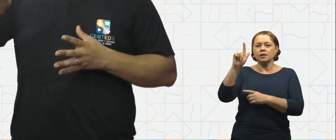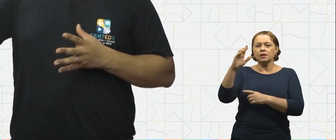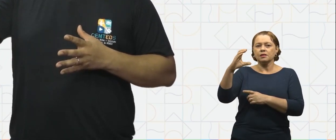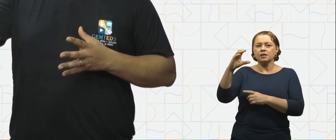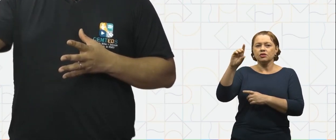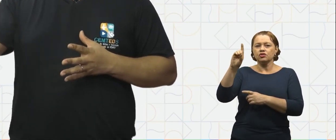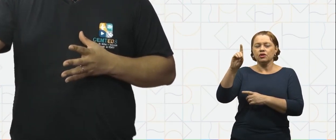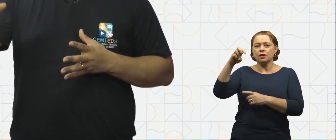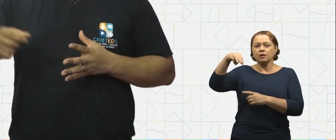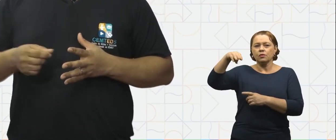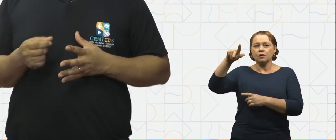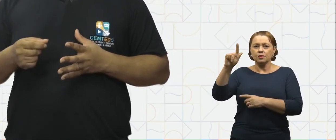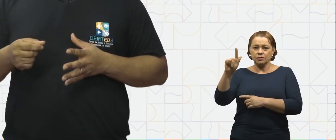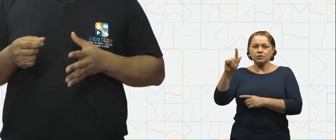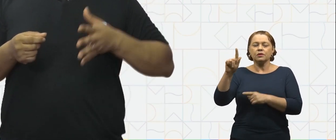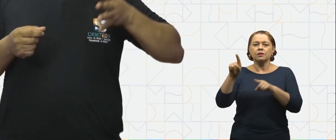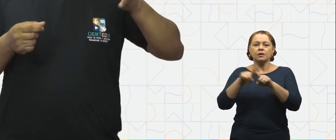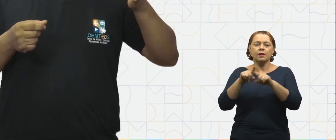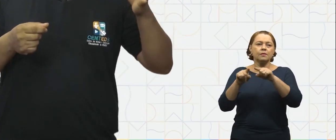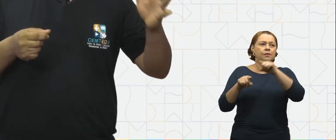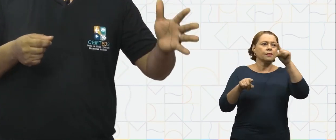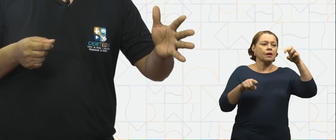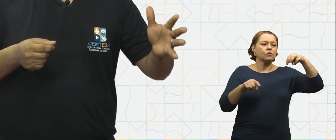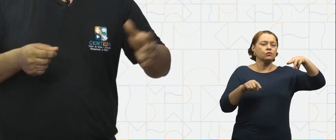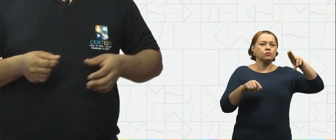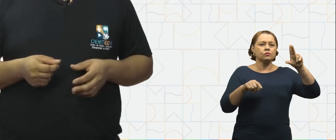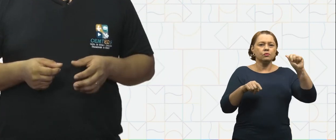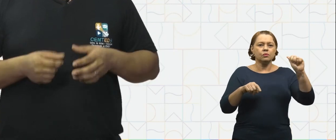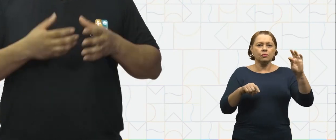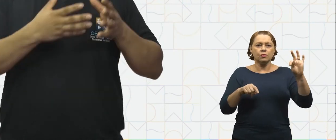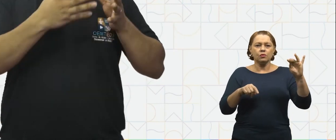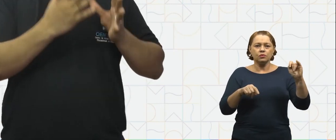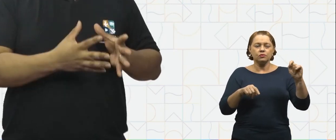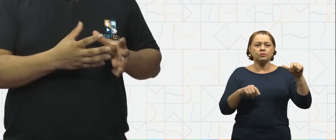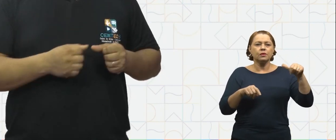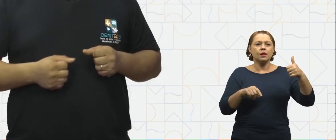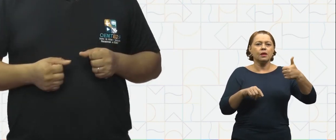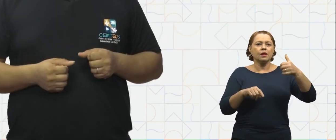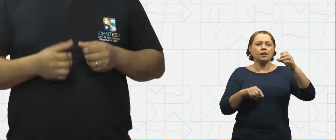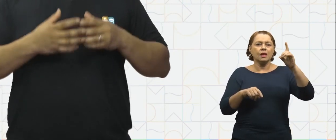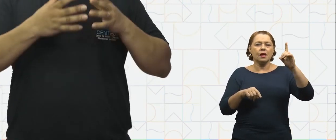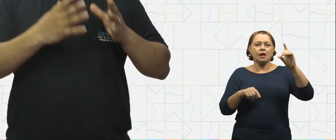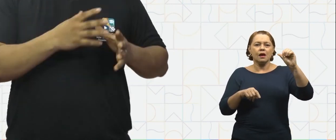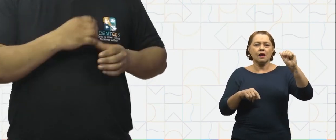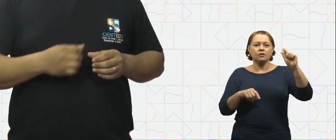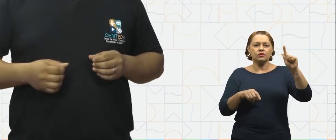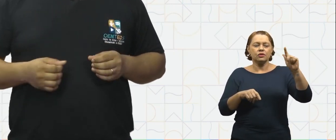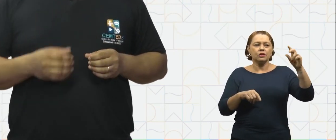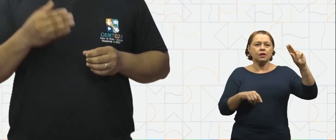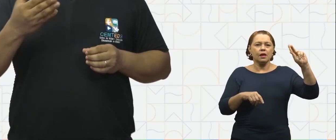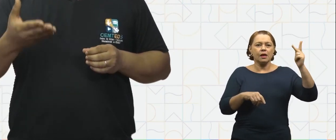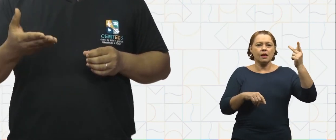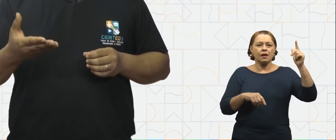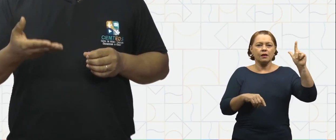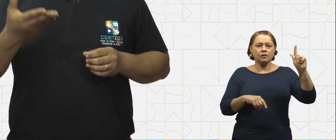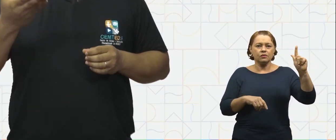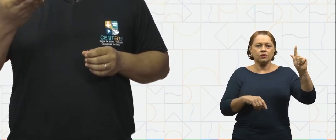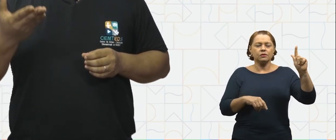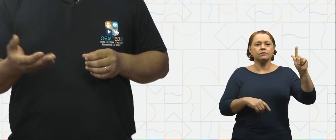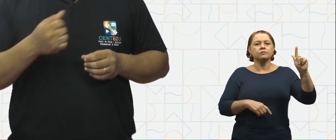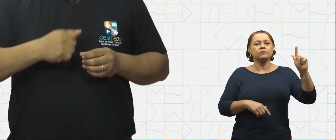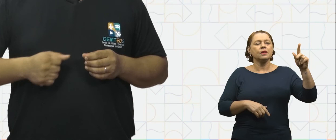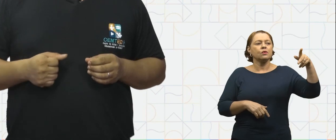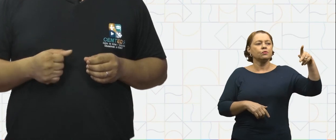centigrama e o miligrama. E para os múltiplos temos o decagrama, o hectograma e, por fim,